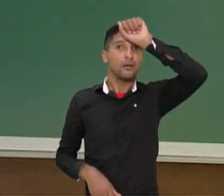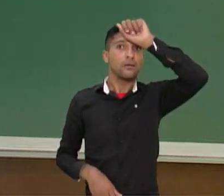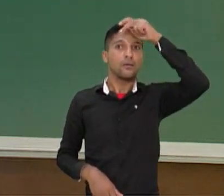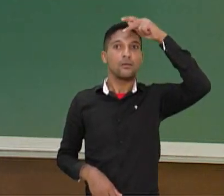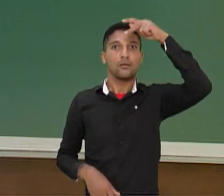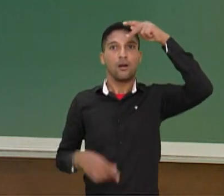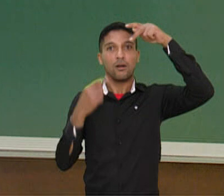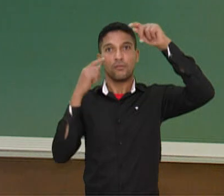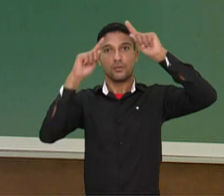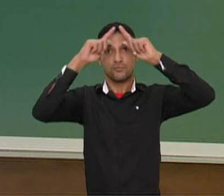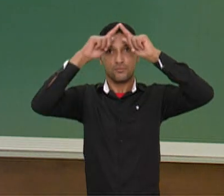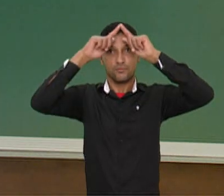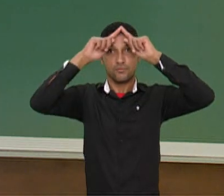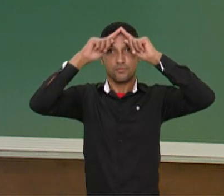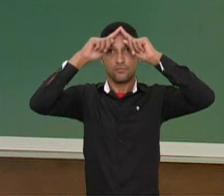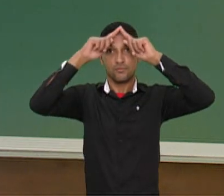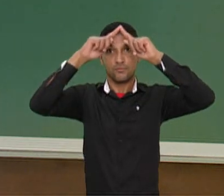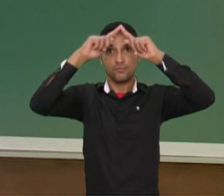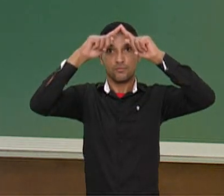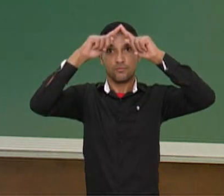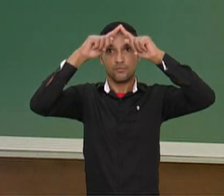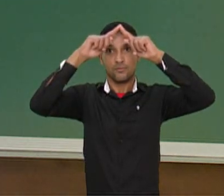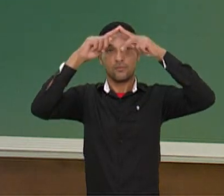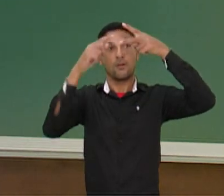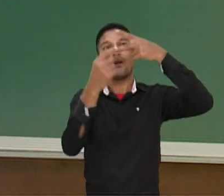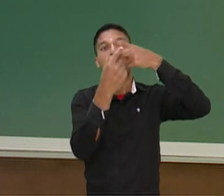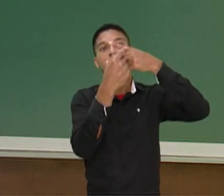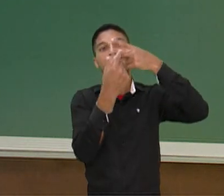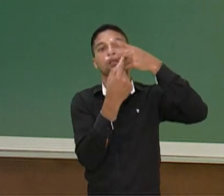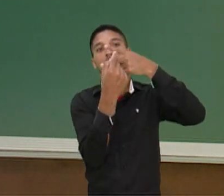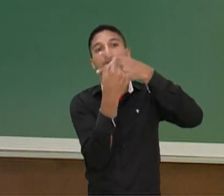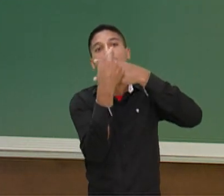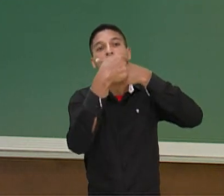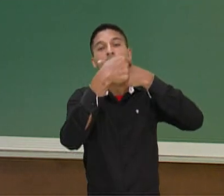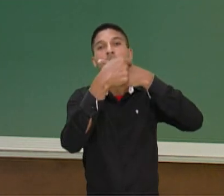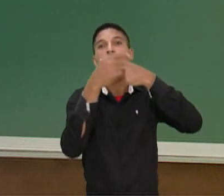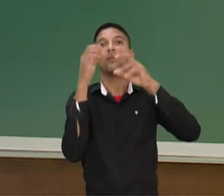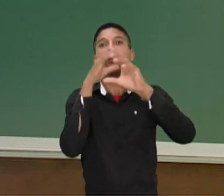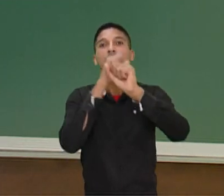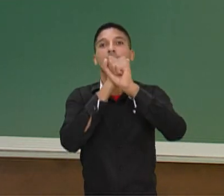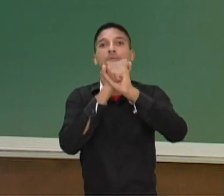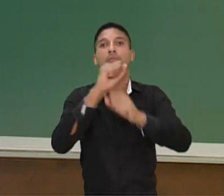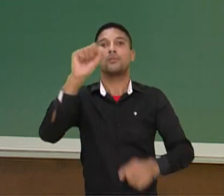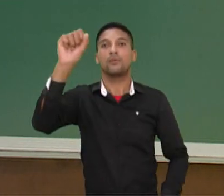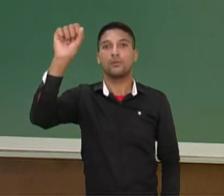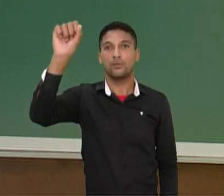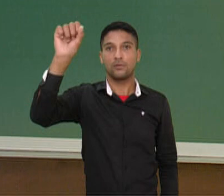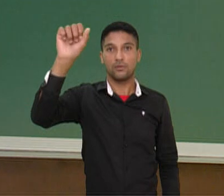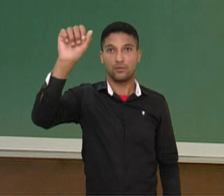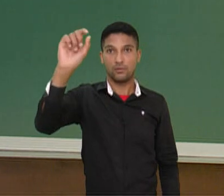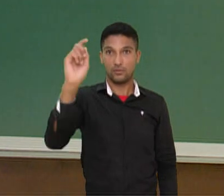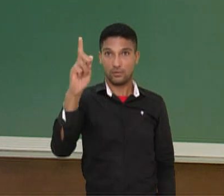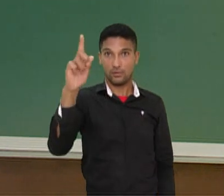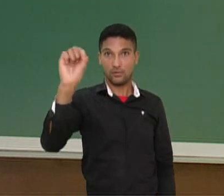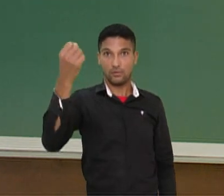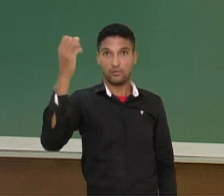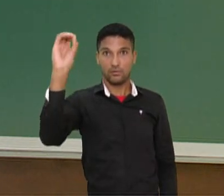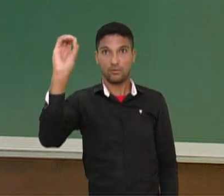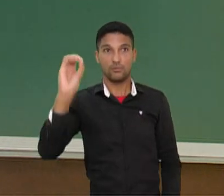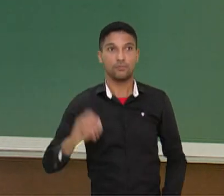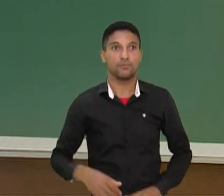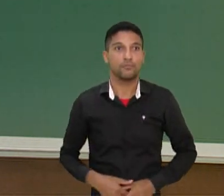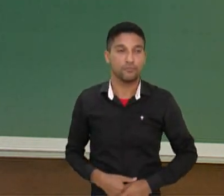dá 180. E isso vai acontecer com todos os vértices, tá bom? Ó, no vértice D, eu tenho a medida do